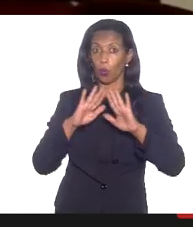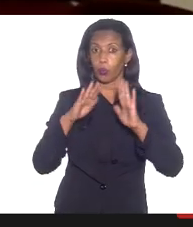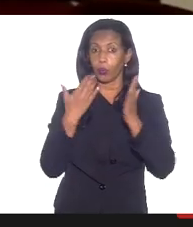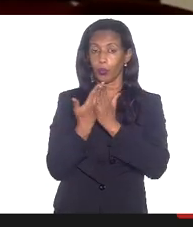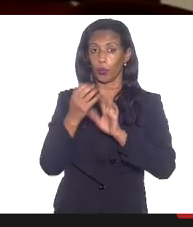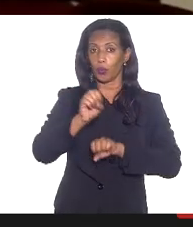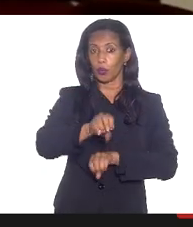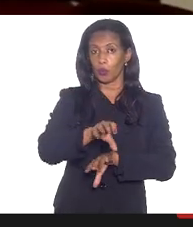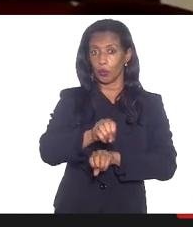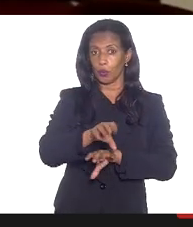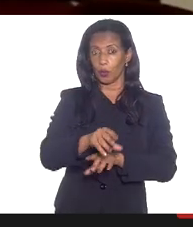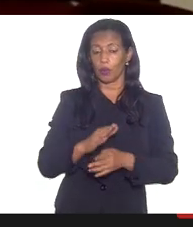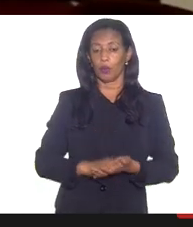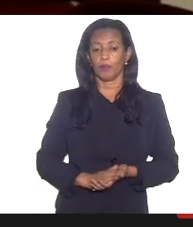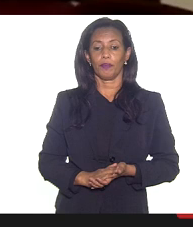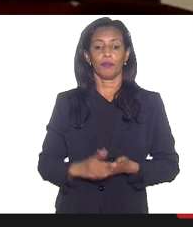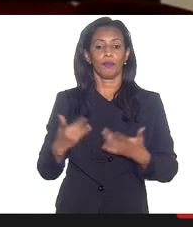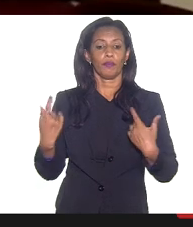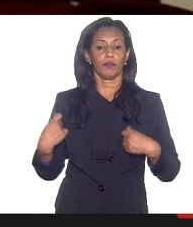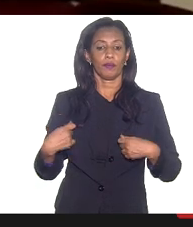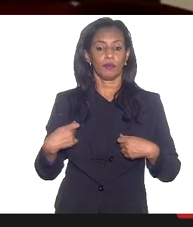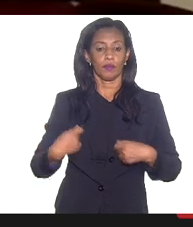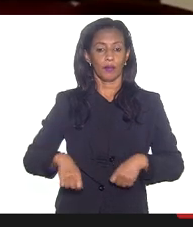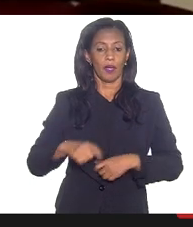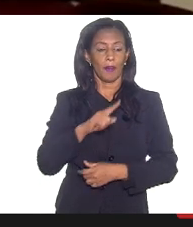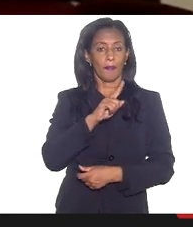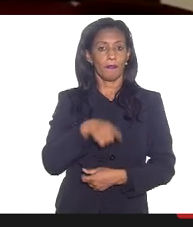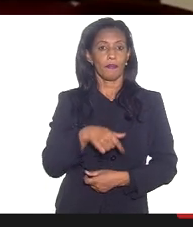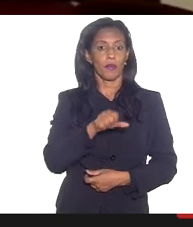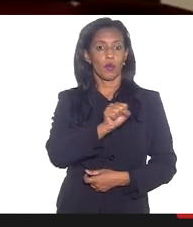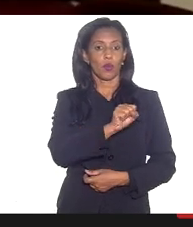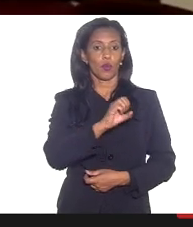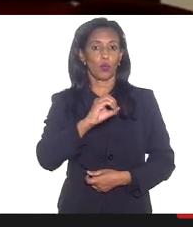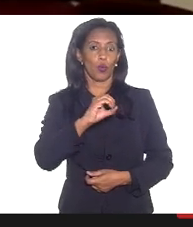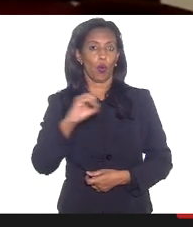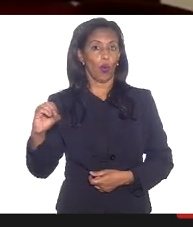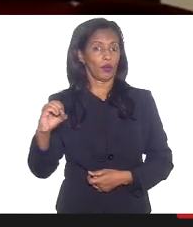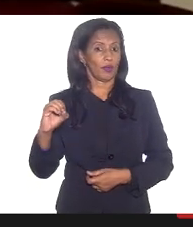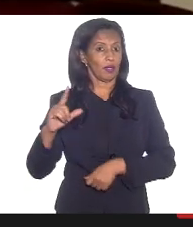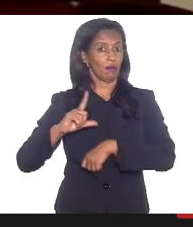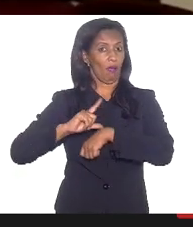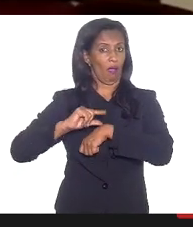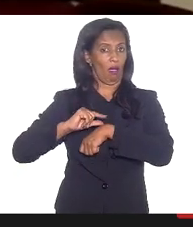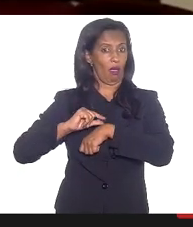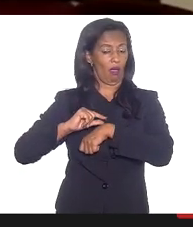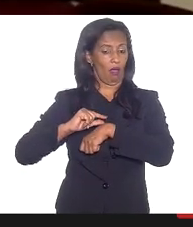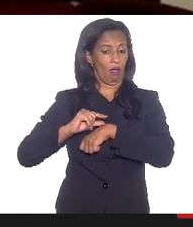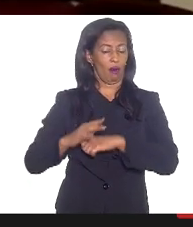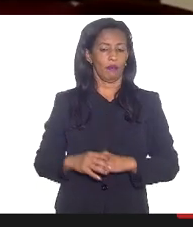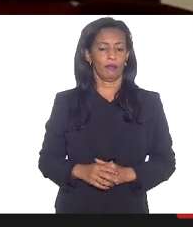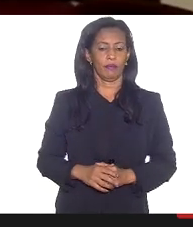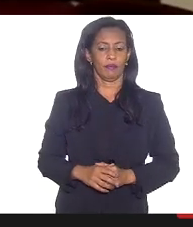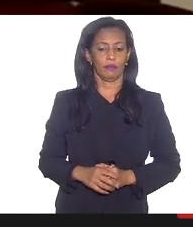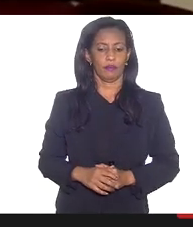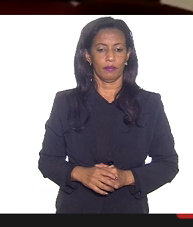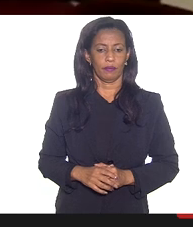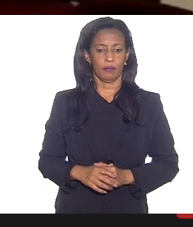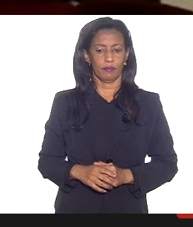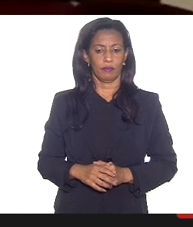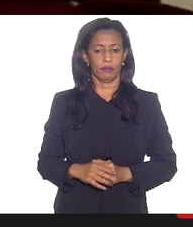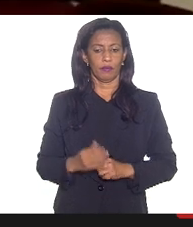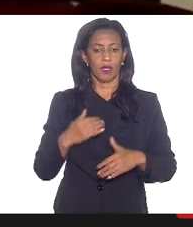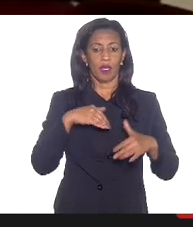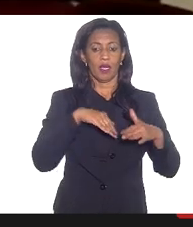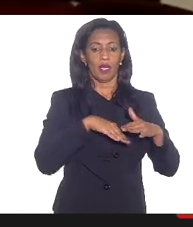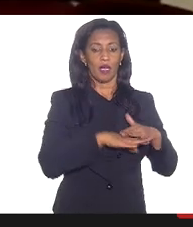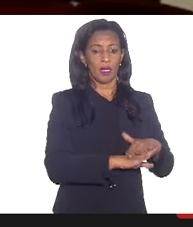ensino precisam ofertar 1.800 horas máximas, carga horária máxima, reservadas